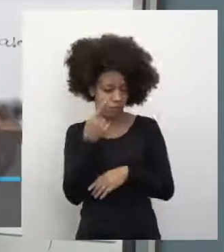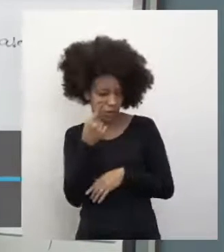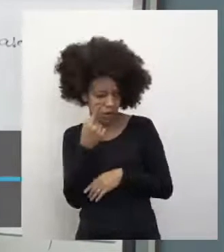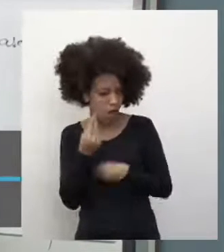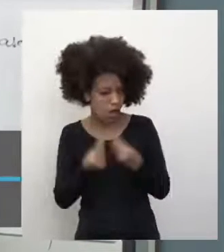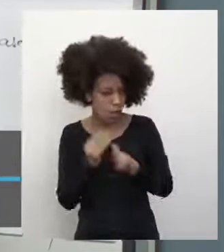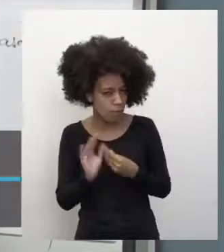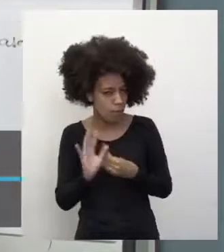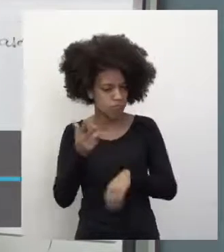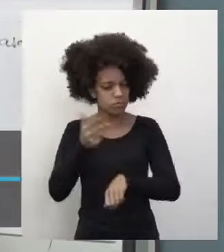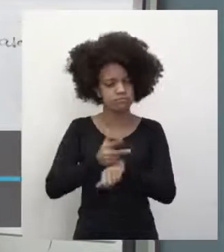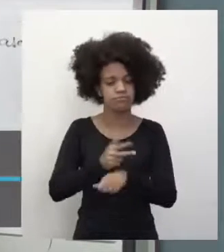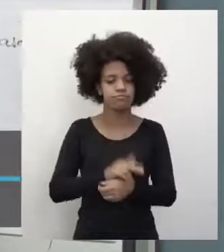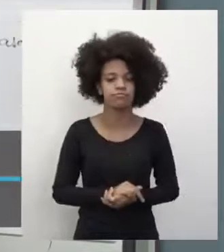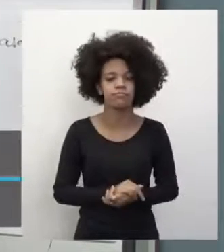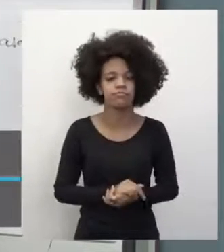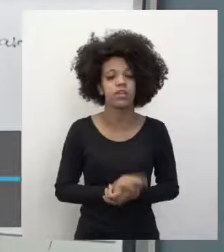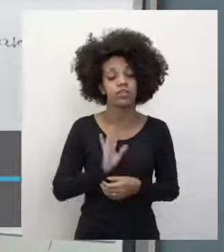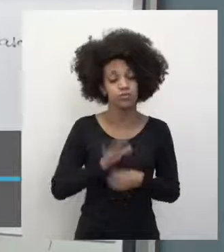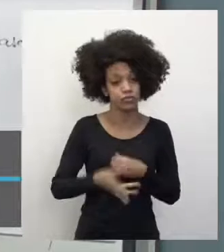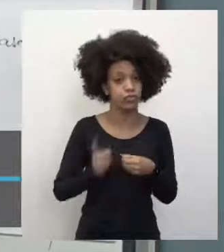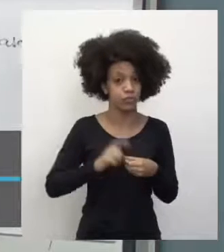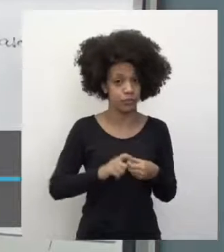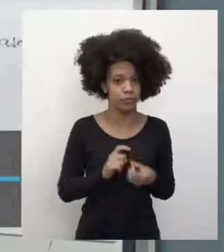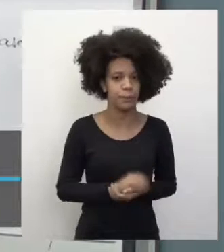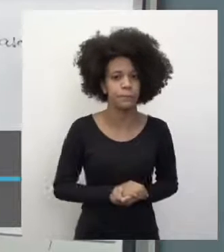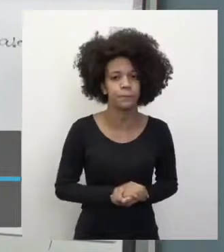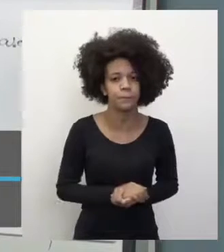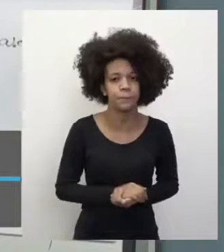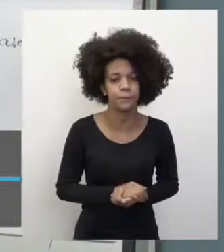aí rapidinho nesse vídeo. A gente volta já já.